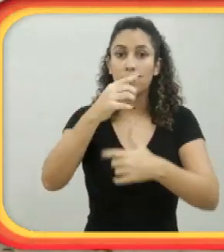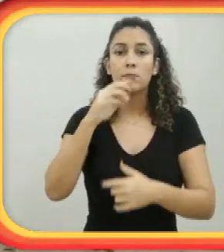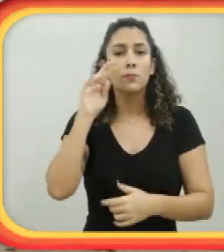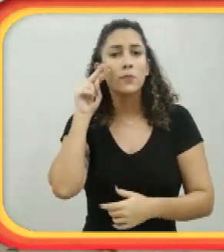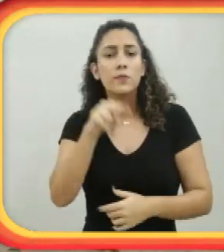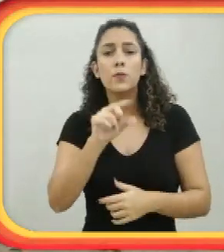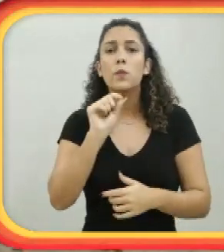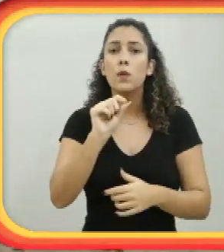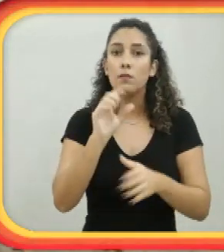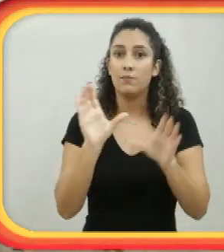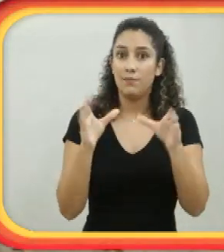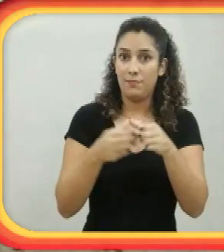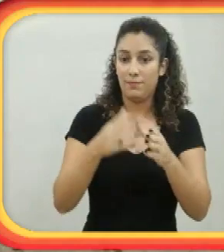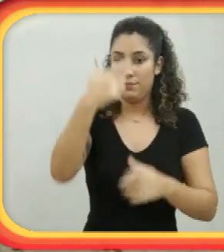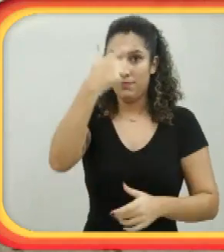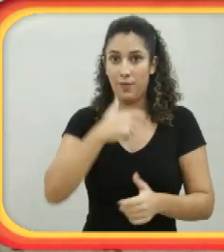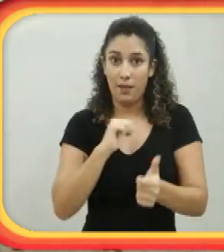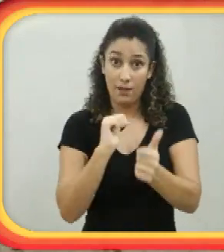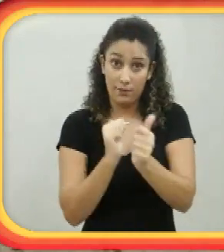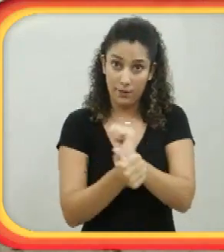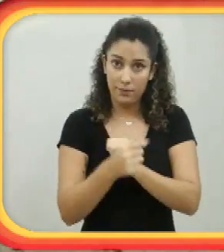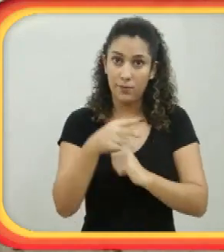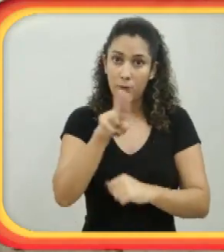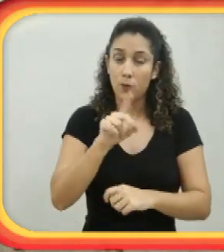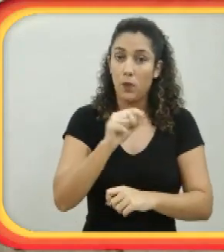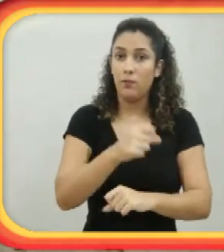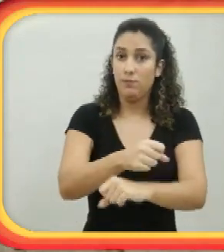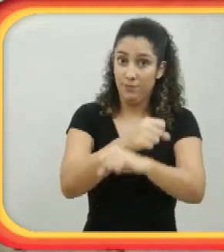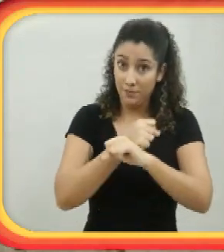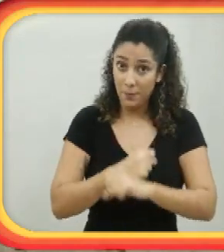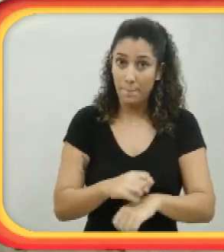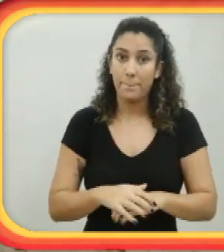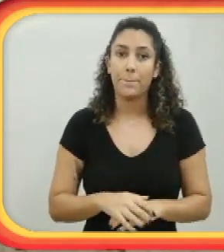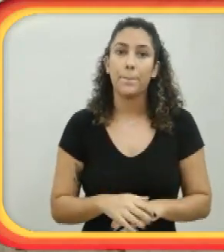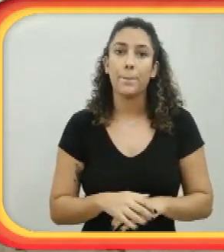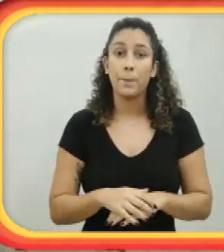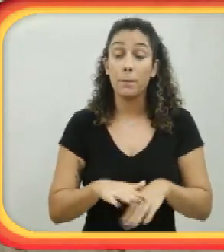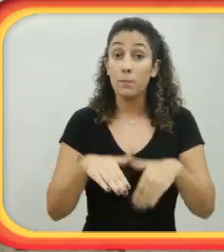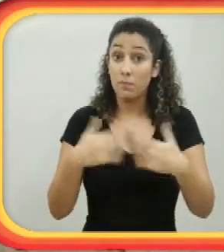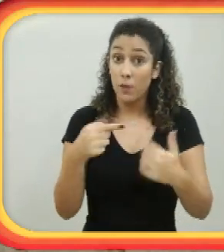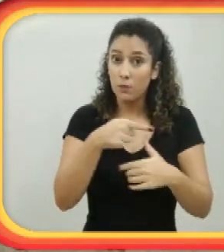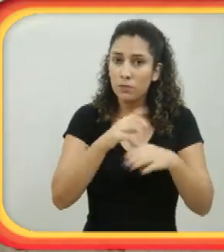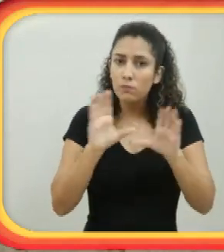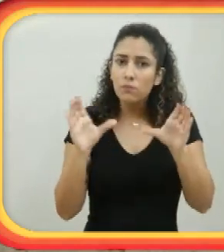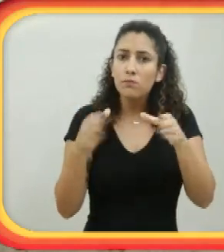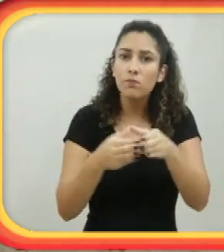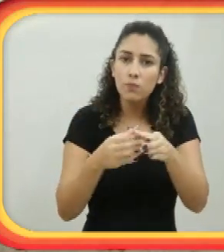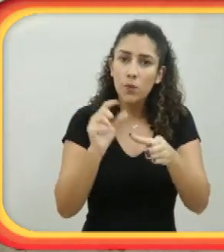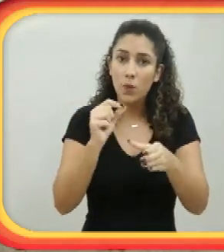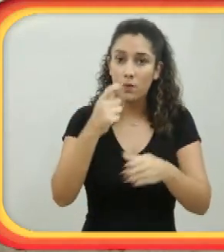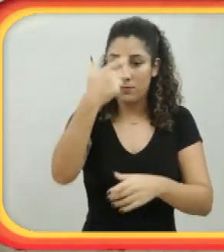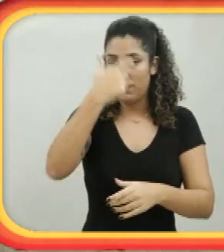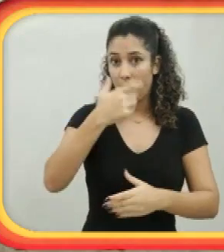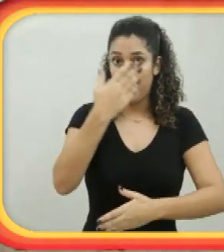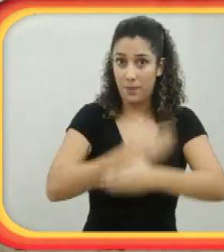que categoria o atleta vai remar. No caso de equipe, formam-se equipes de para-atletas,